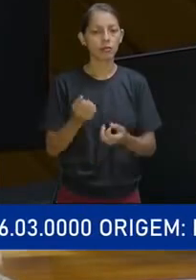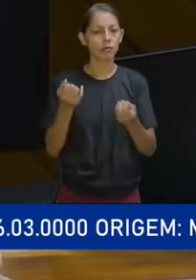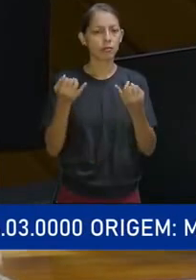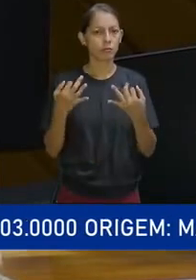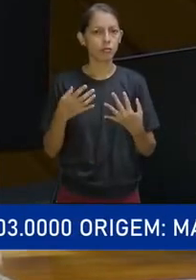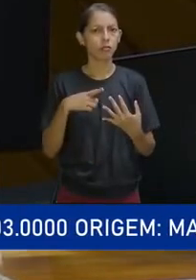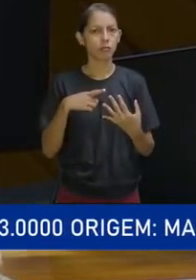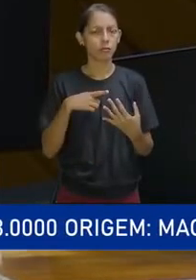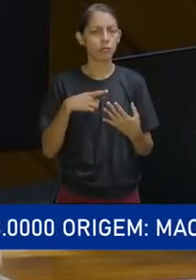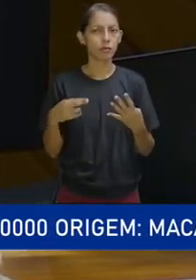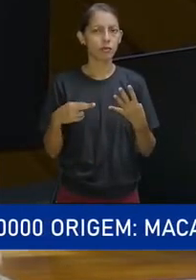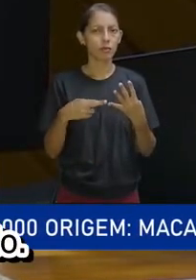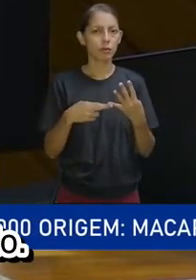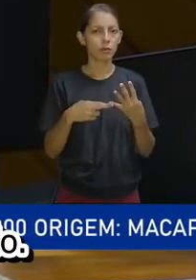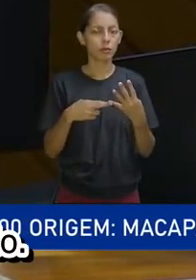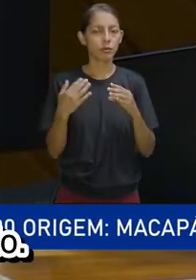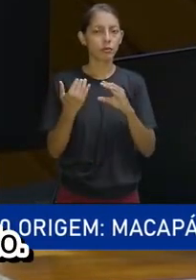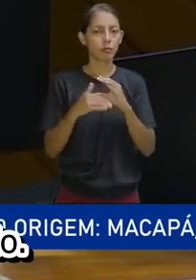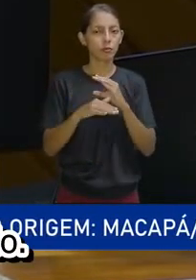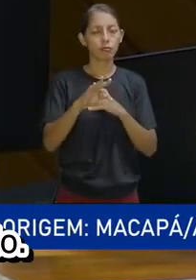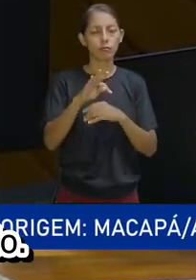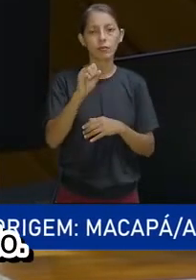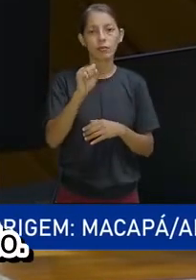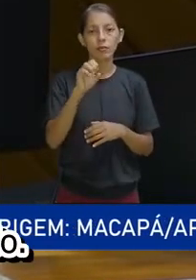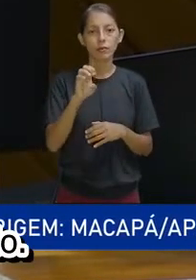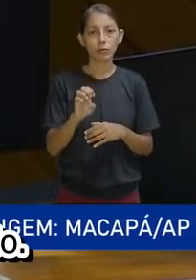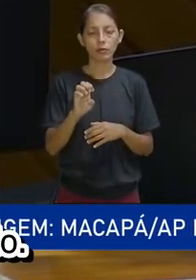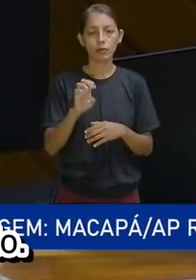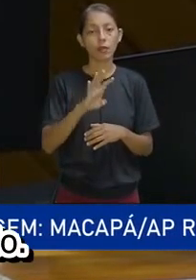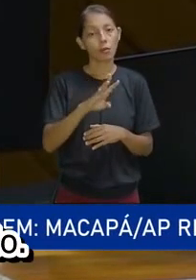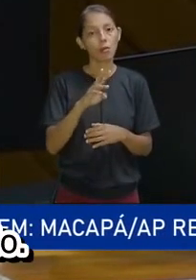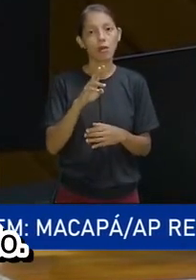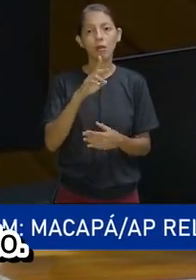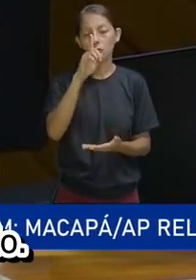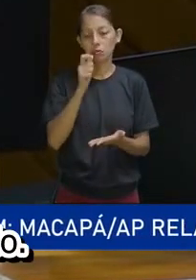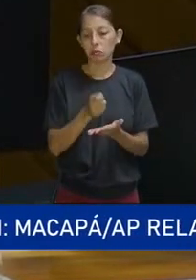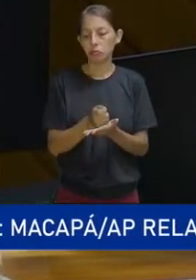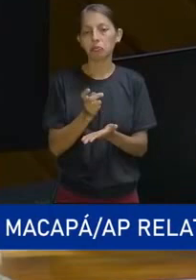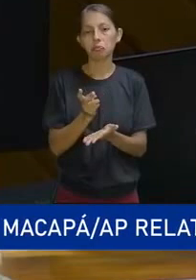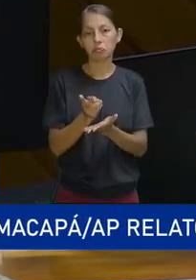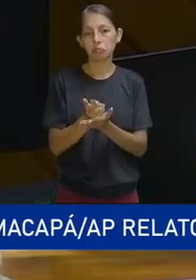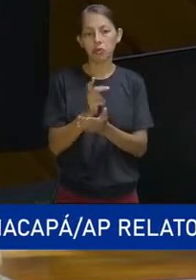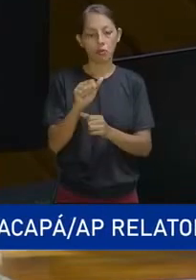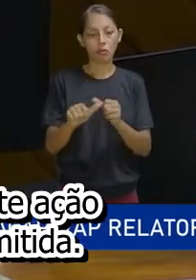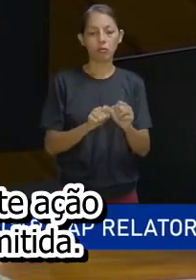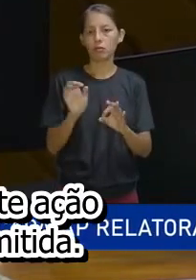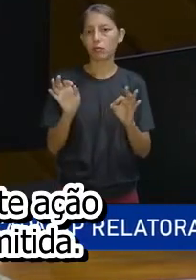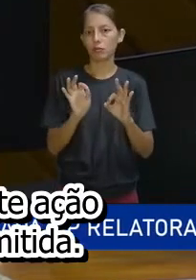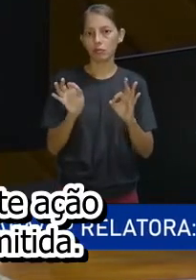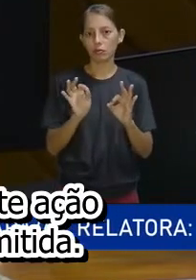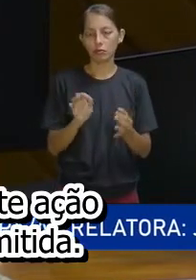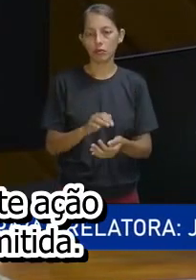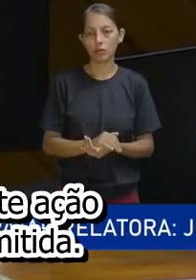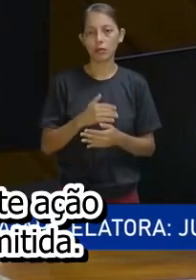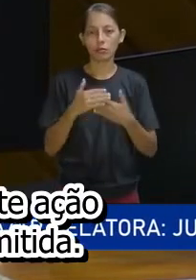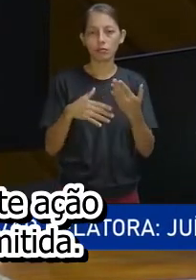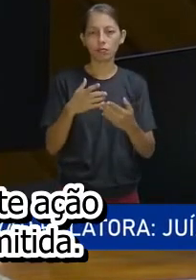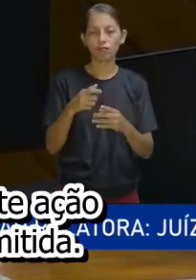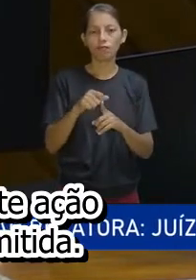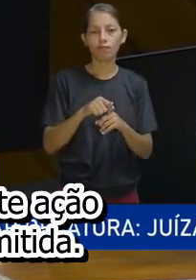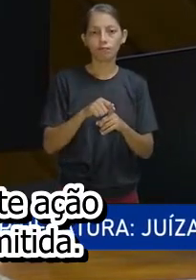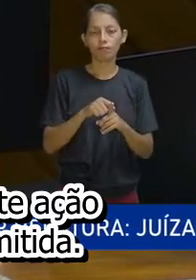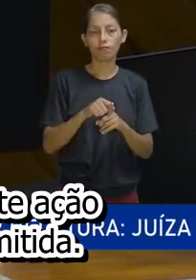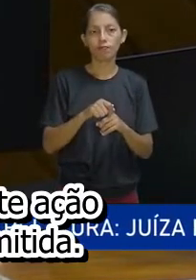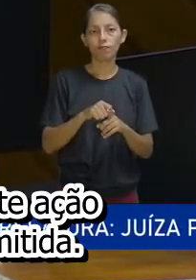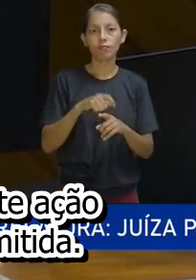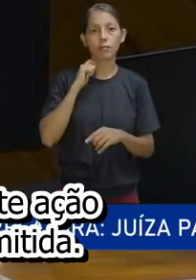recurso especial ao TSE, que manteve integralmente a decisão desse colegiado. Em 1º de abril de